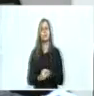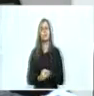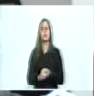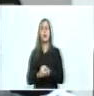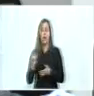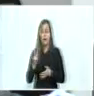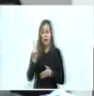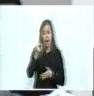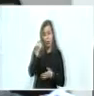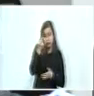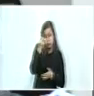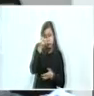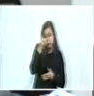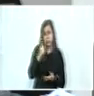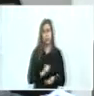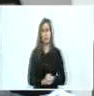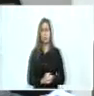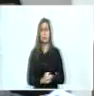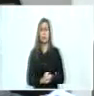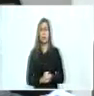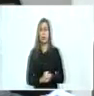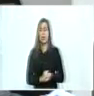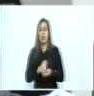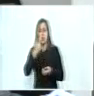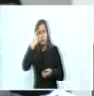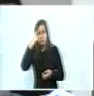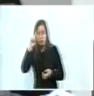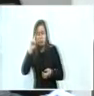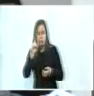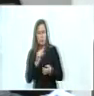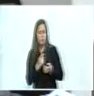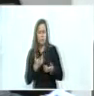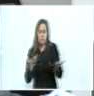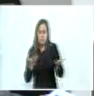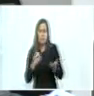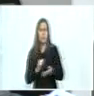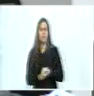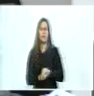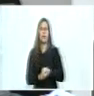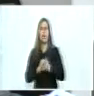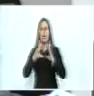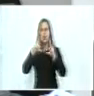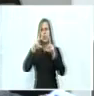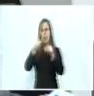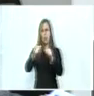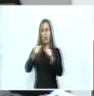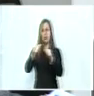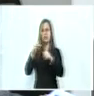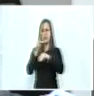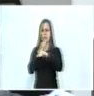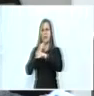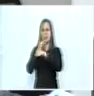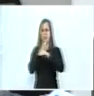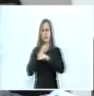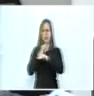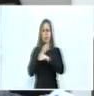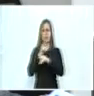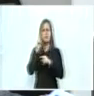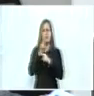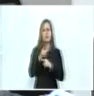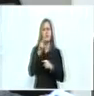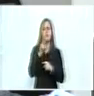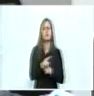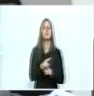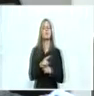valor do contrato, o prazo, e pedimos a todos que auxiliem na fiscalização, monitoramento